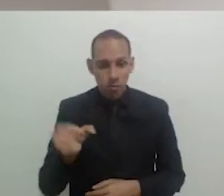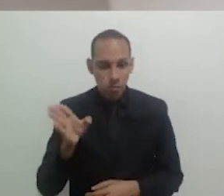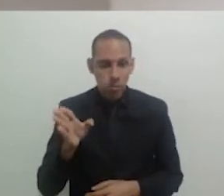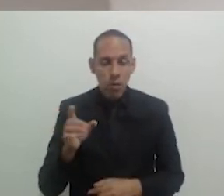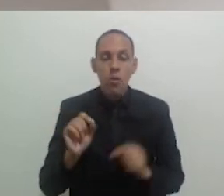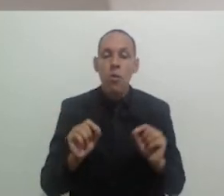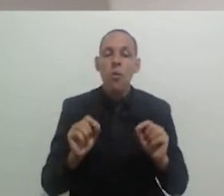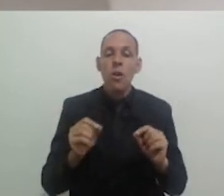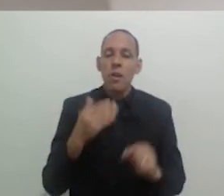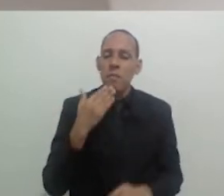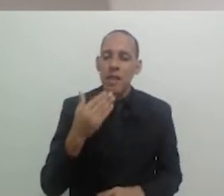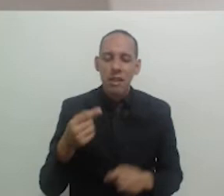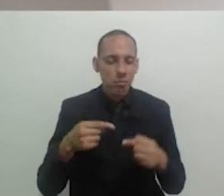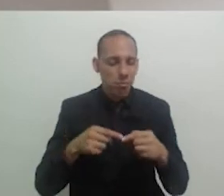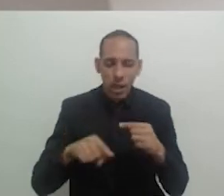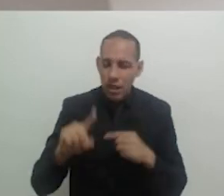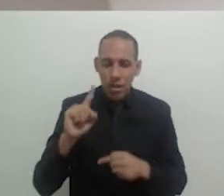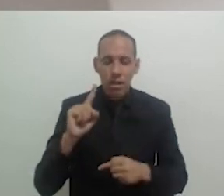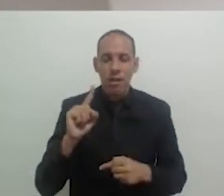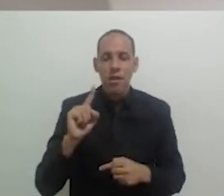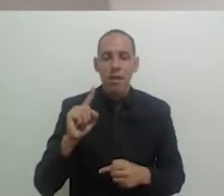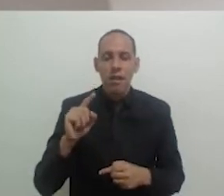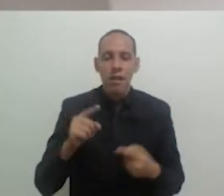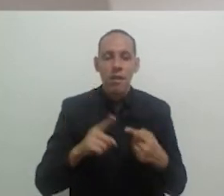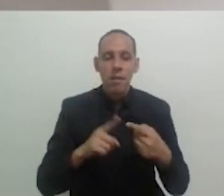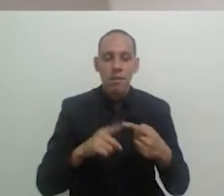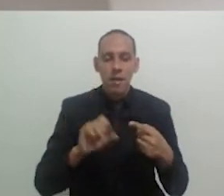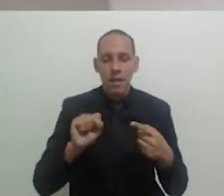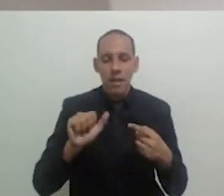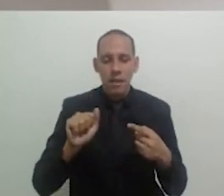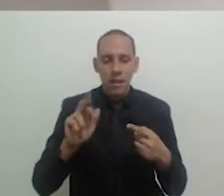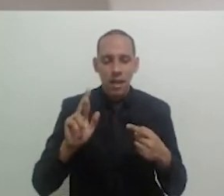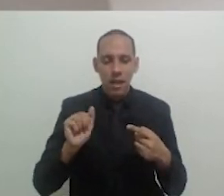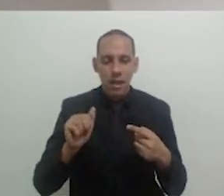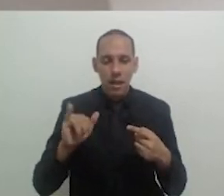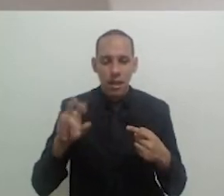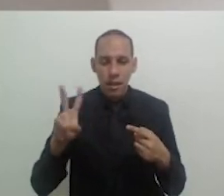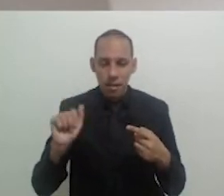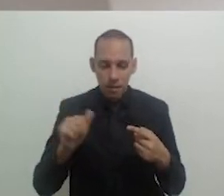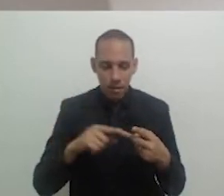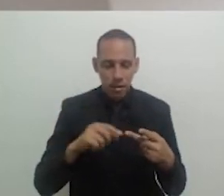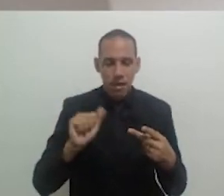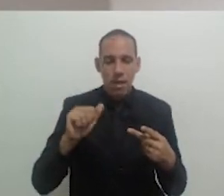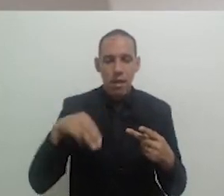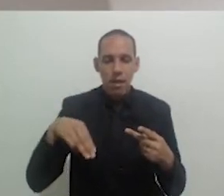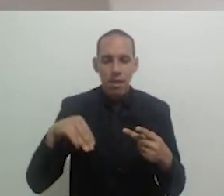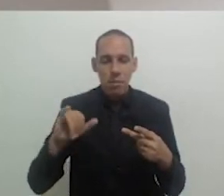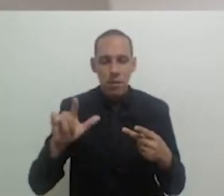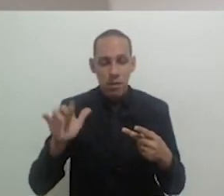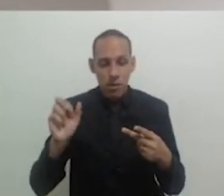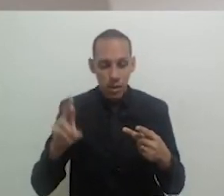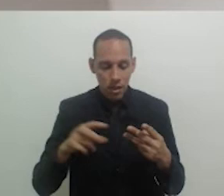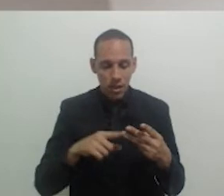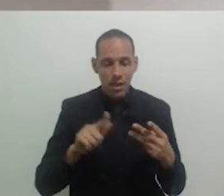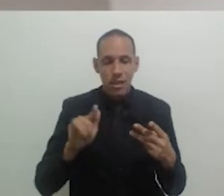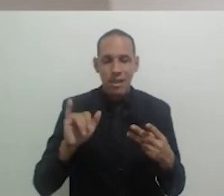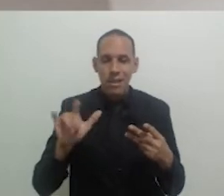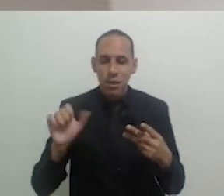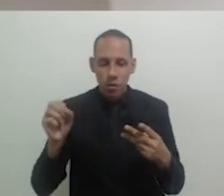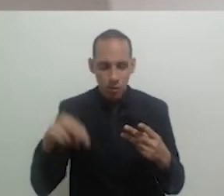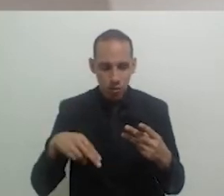improcedência, vem o desembargador Saraiva, desembargador Amilca e desembargador Gilson. O desembargador João